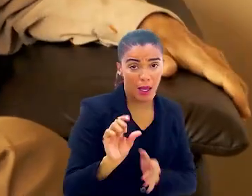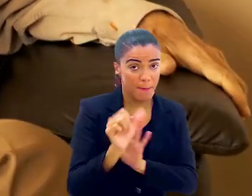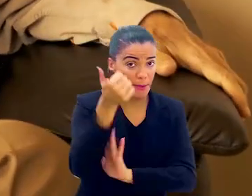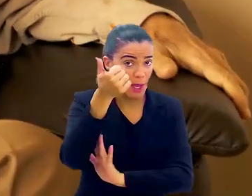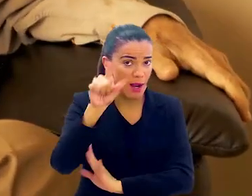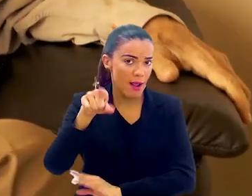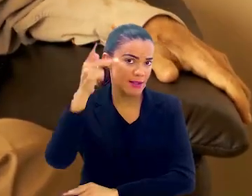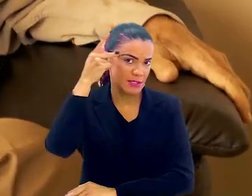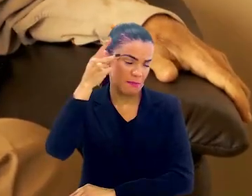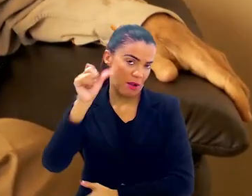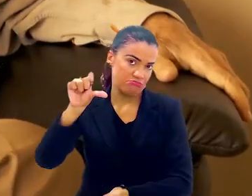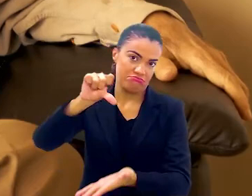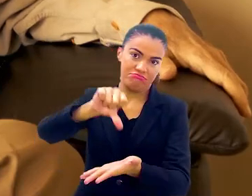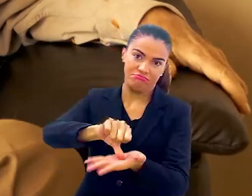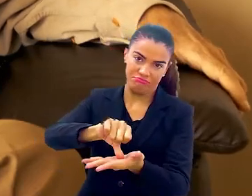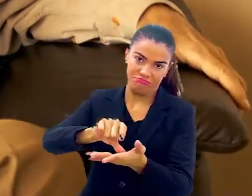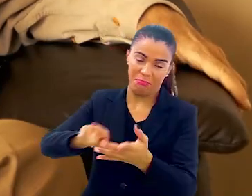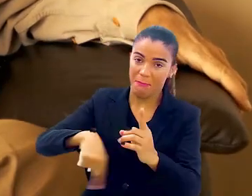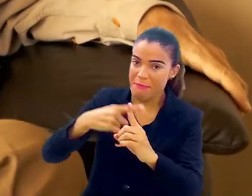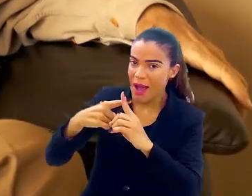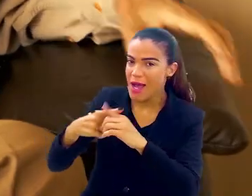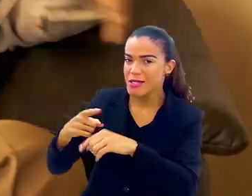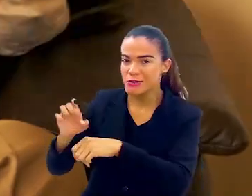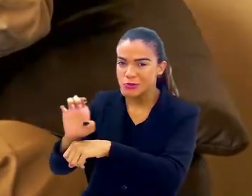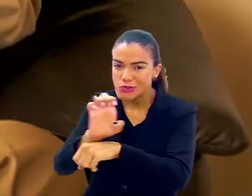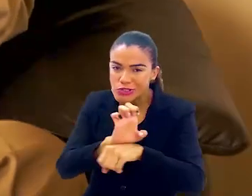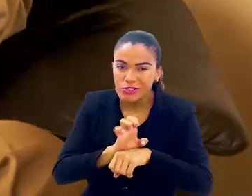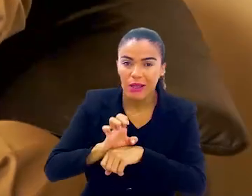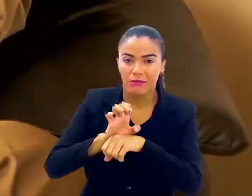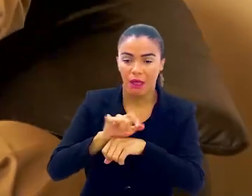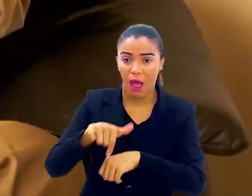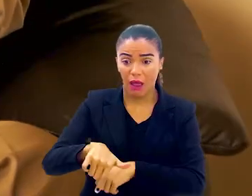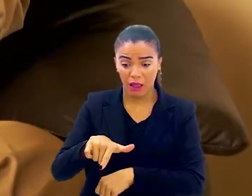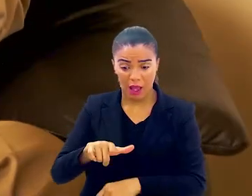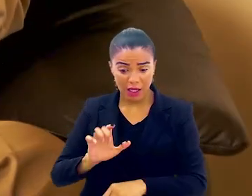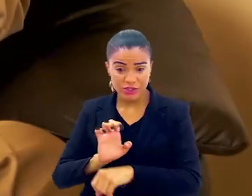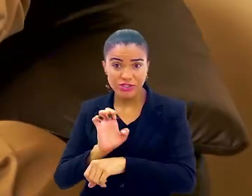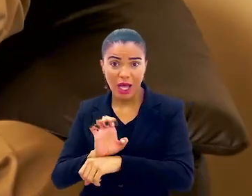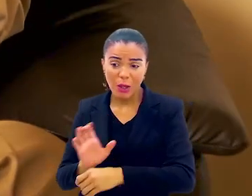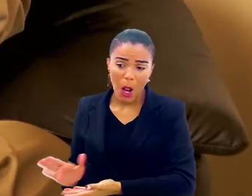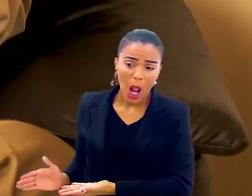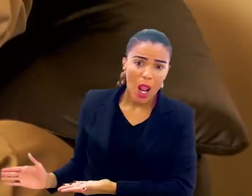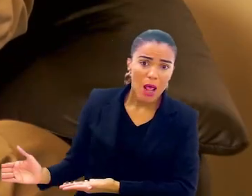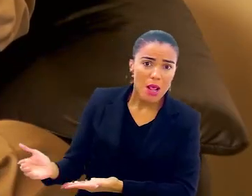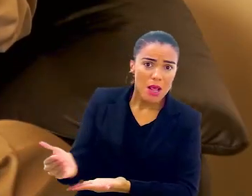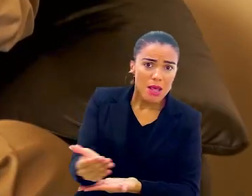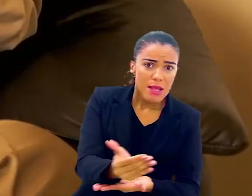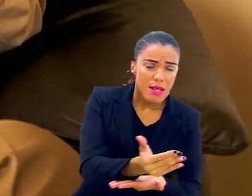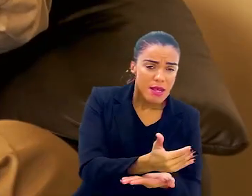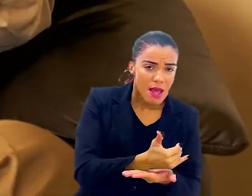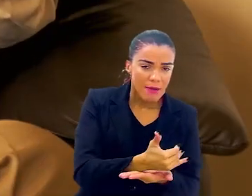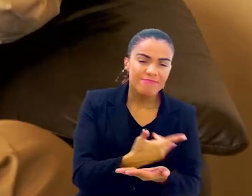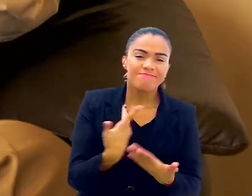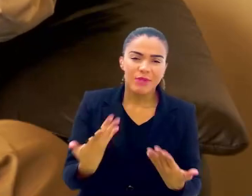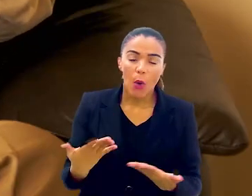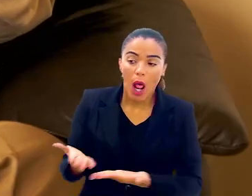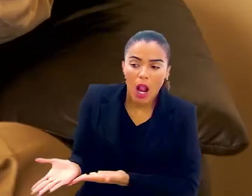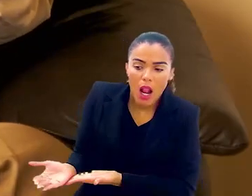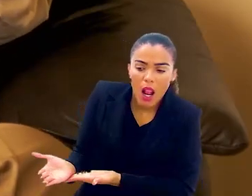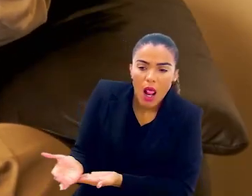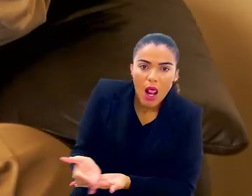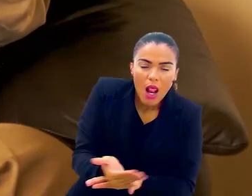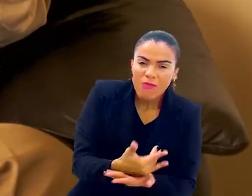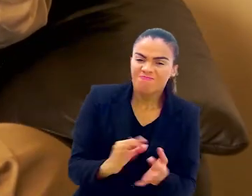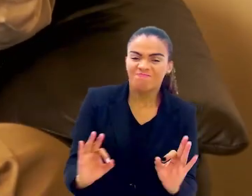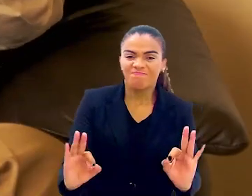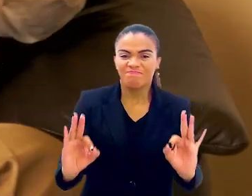era São Paulo, a capital e os estados. Aqui era só a cidade do estado, que era Guanabara. Então era uma